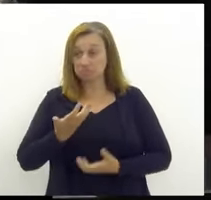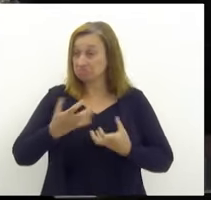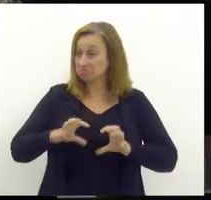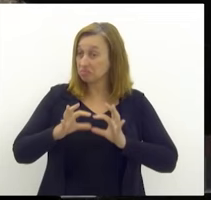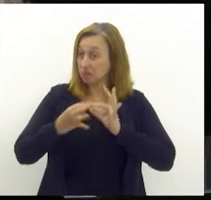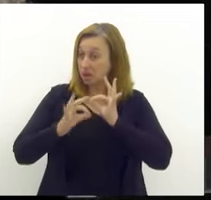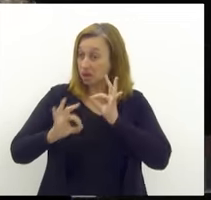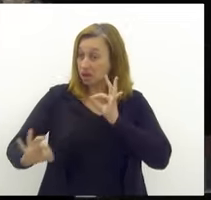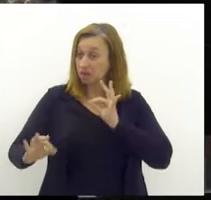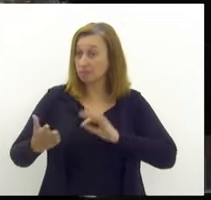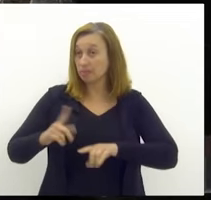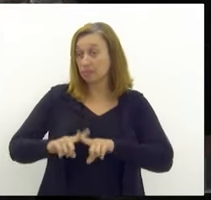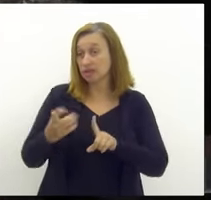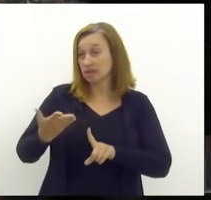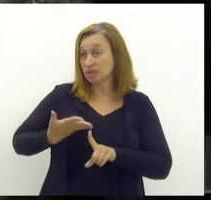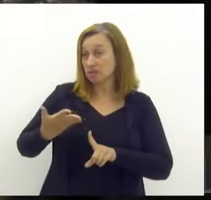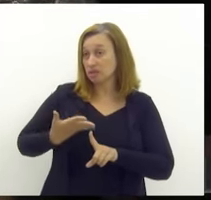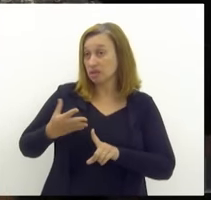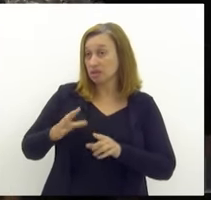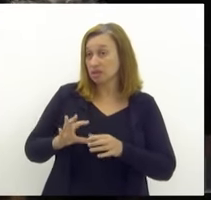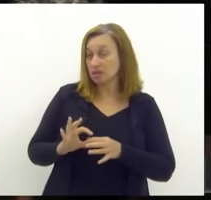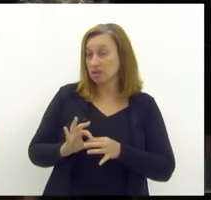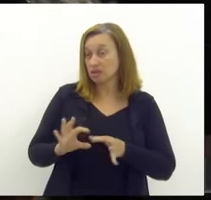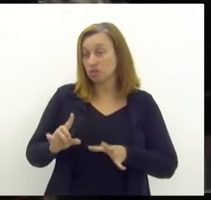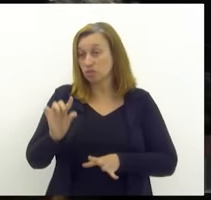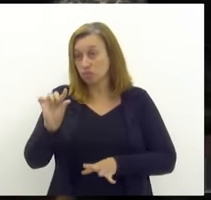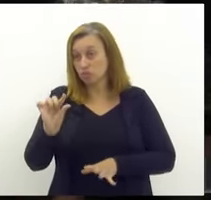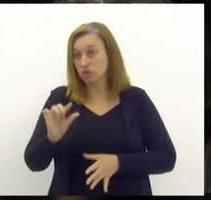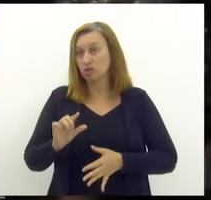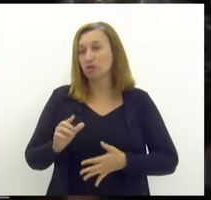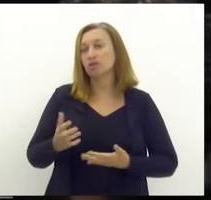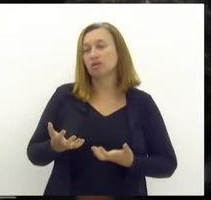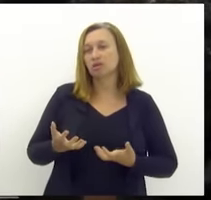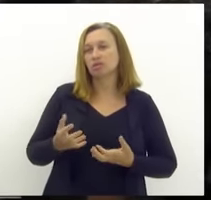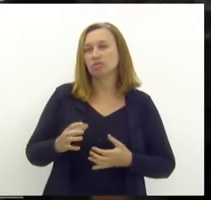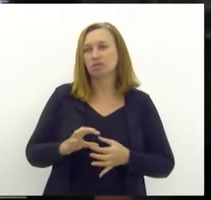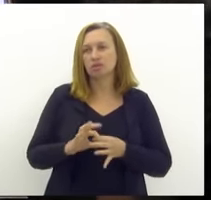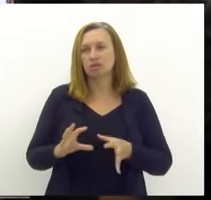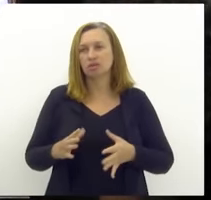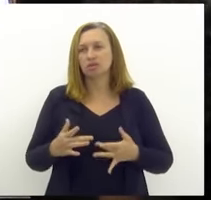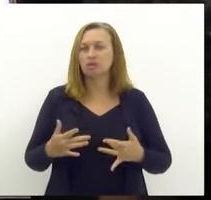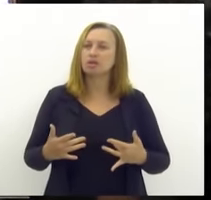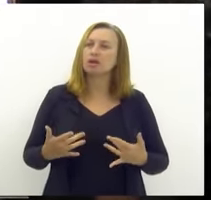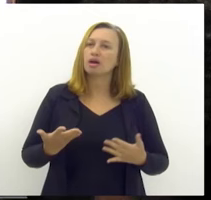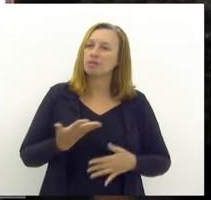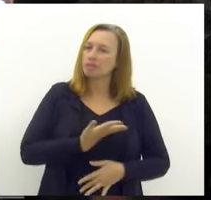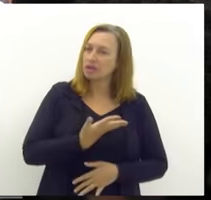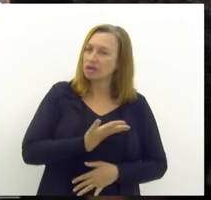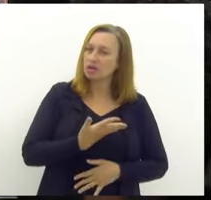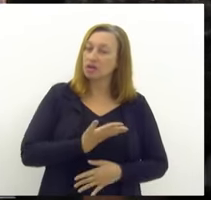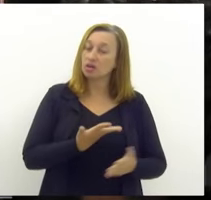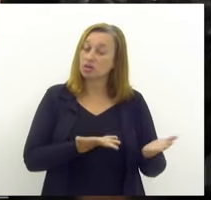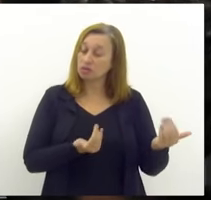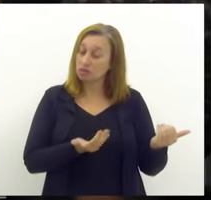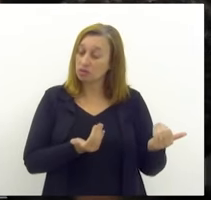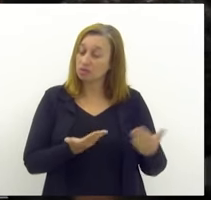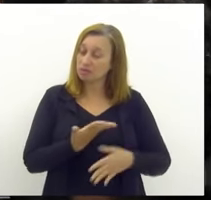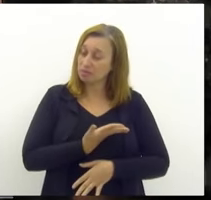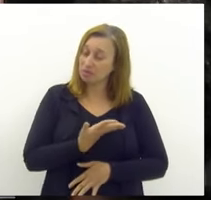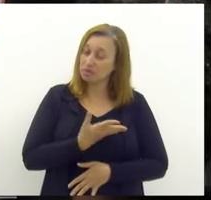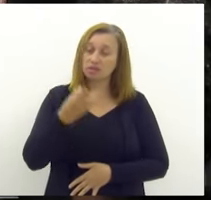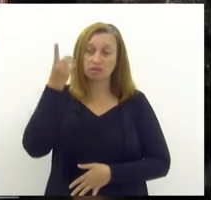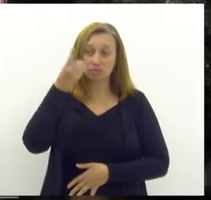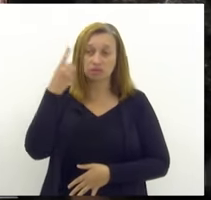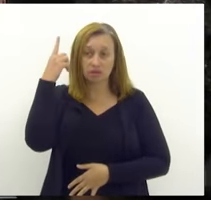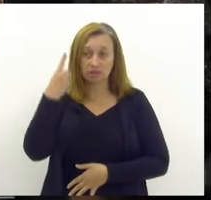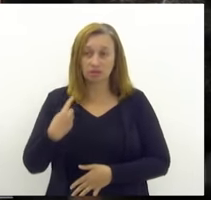a colega que me antecedeu passou um pouquinho então queria um pouquinho de generosidade da minha querida jovem companheira brilhante deputada